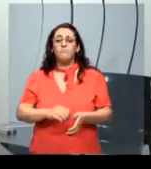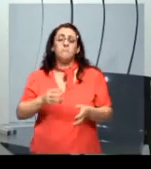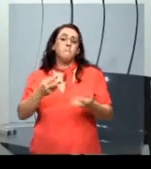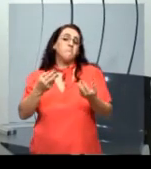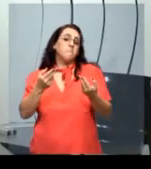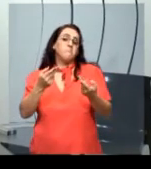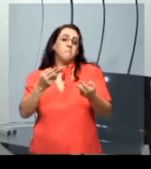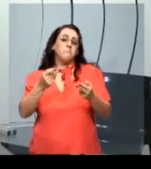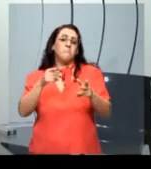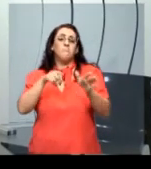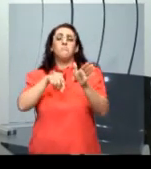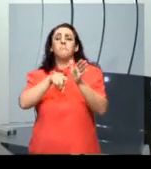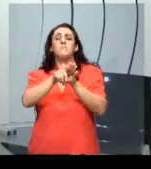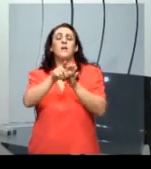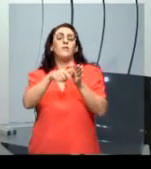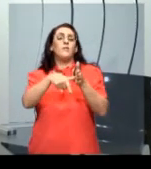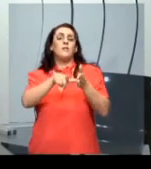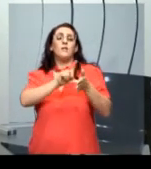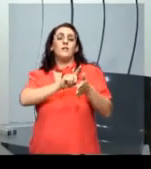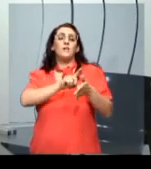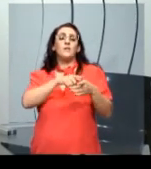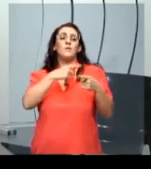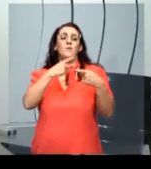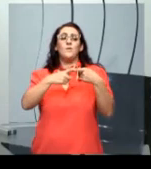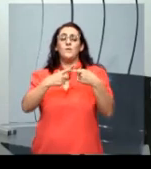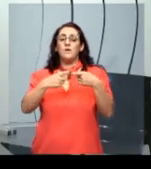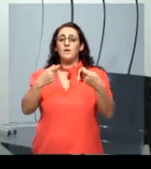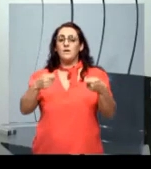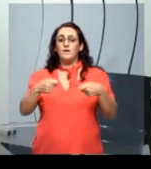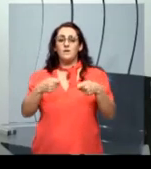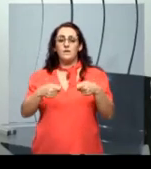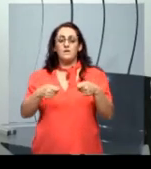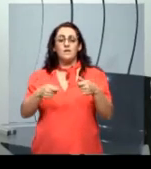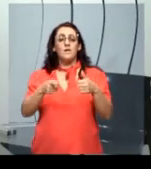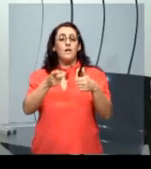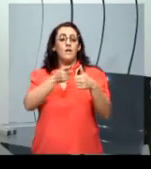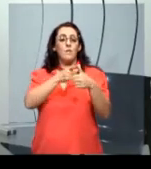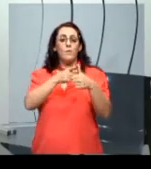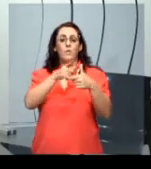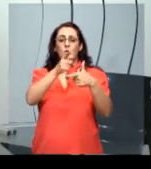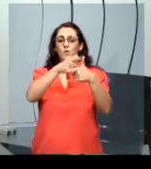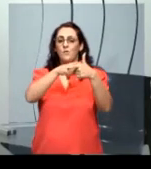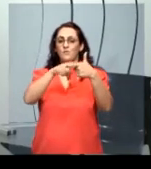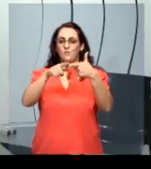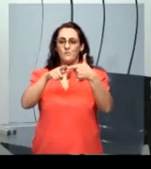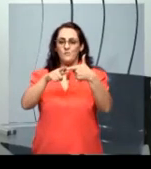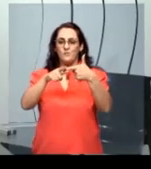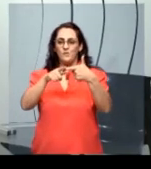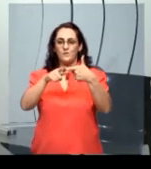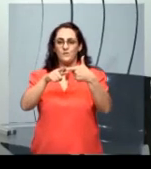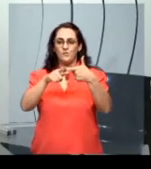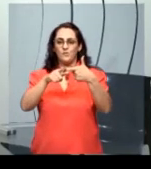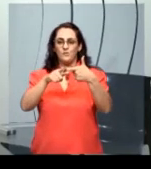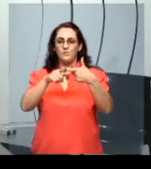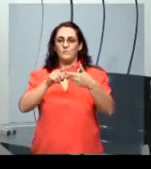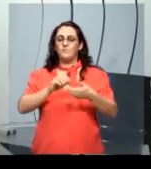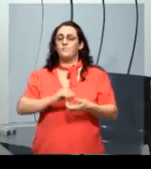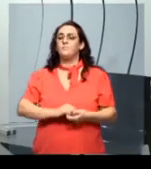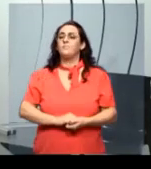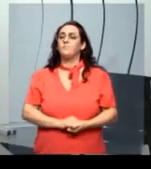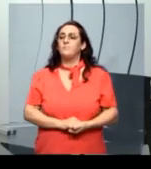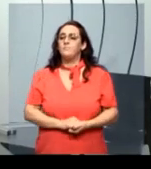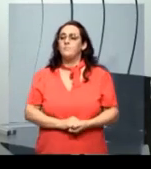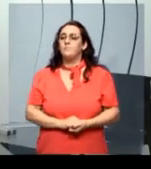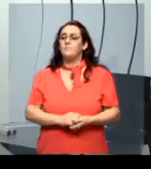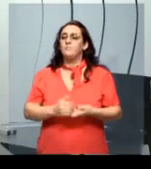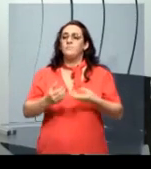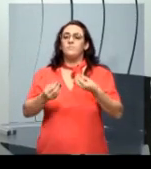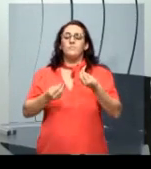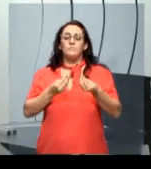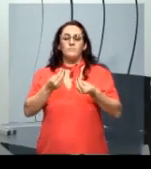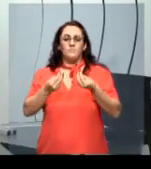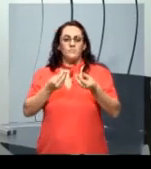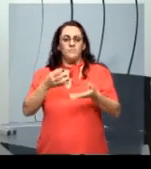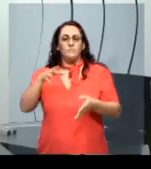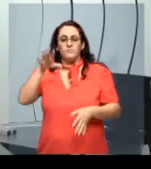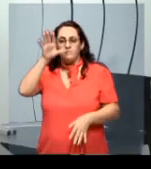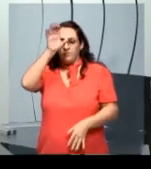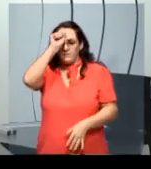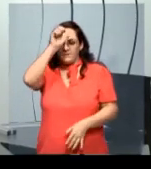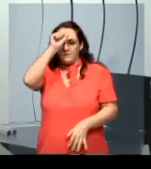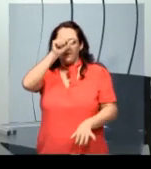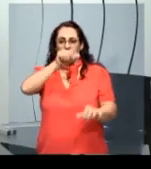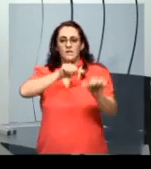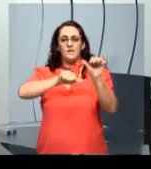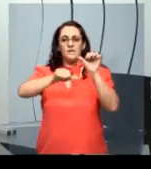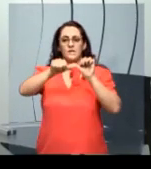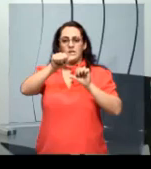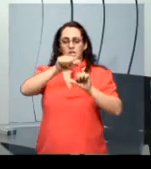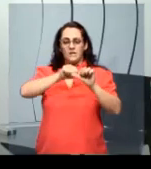anterior. Primeiro eu vou ter que dividir ou transformar em mesmo denominador. Mas aqui, como nós estamos aprendendo a transformar